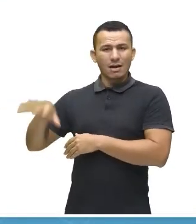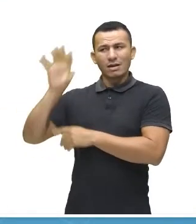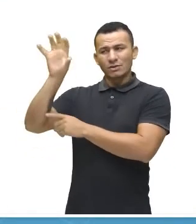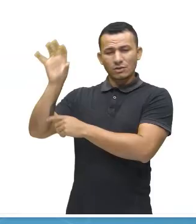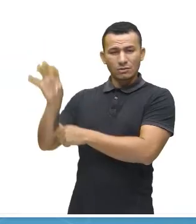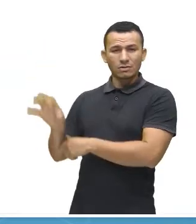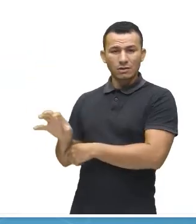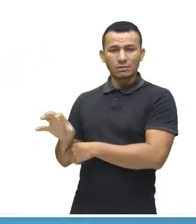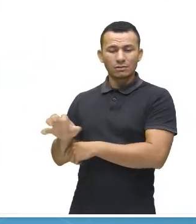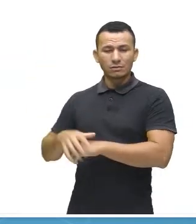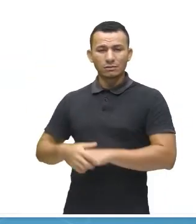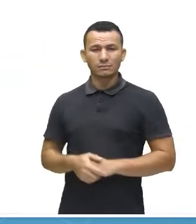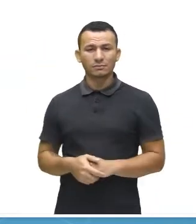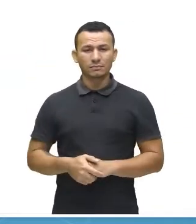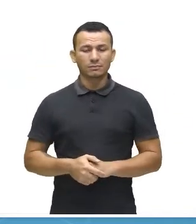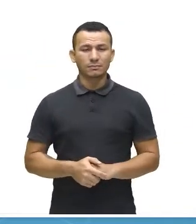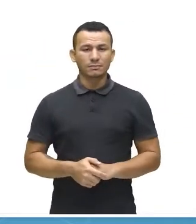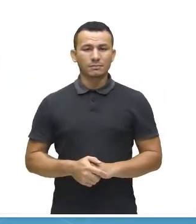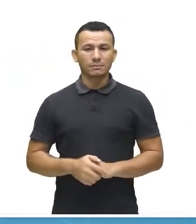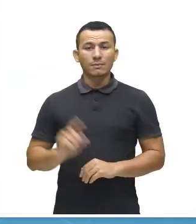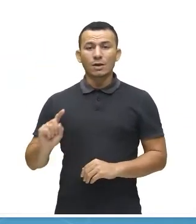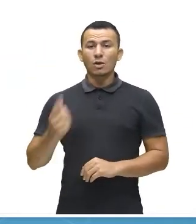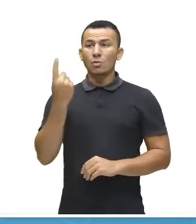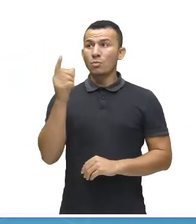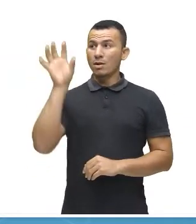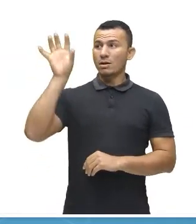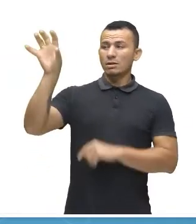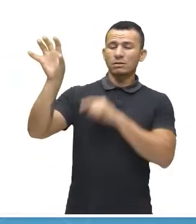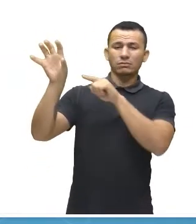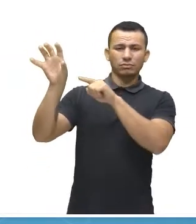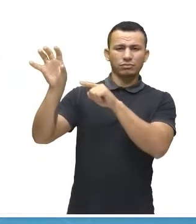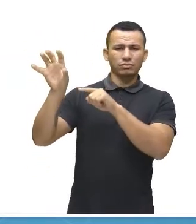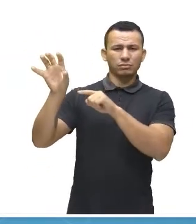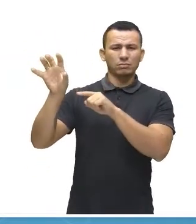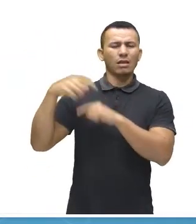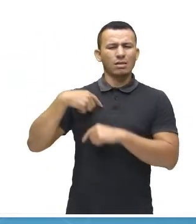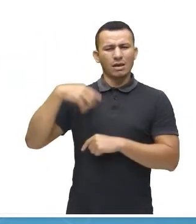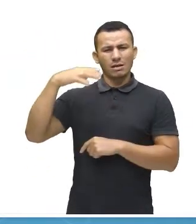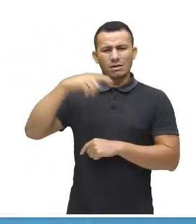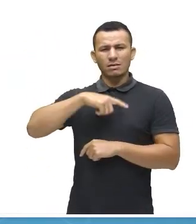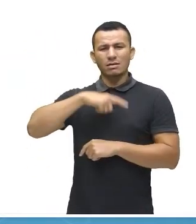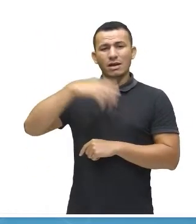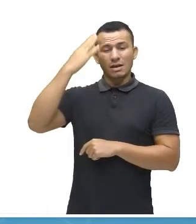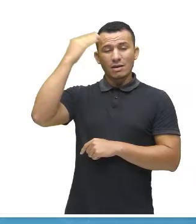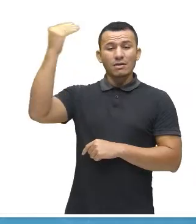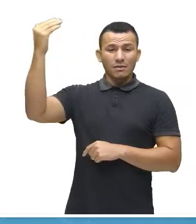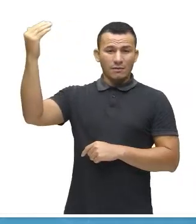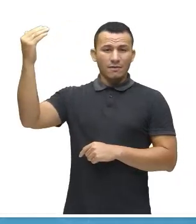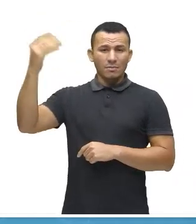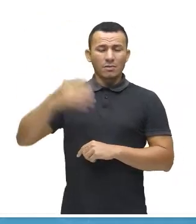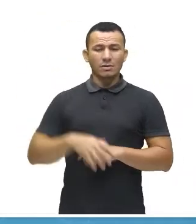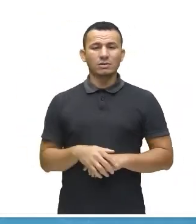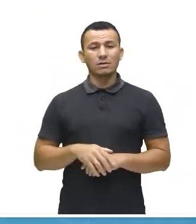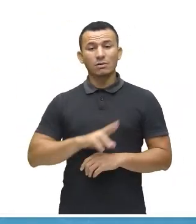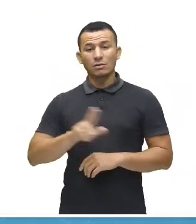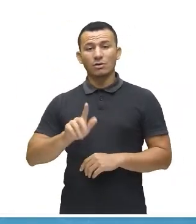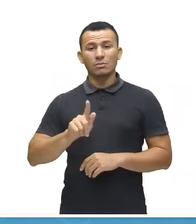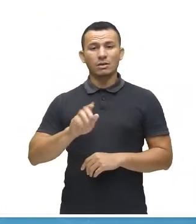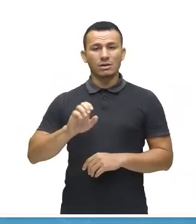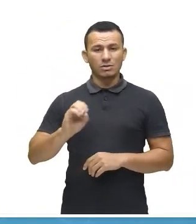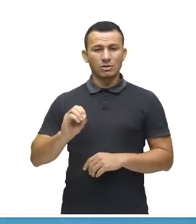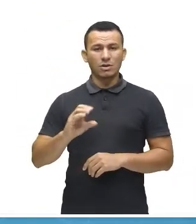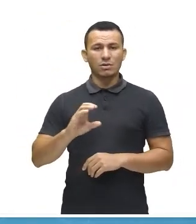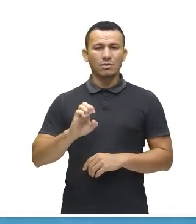regionalizações. Uma regionalização dessa, muito conhecida, é a região geoeconômica,